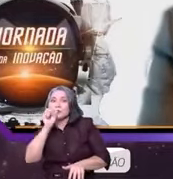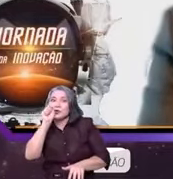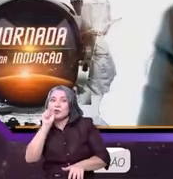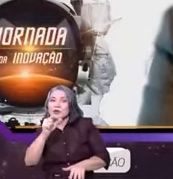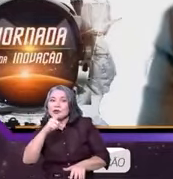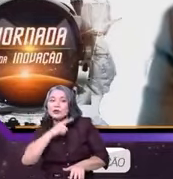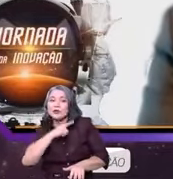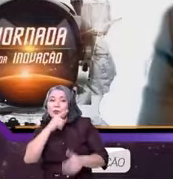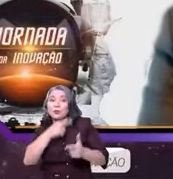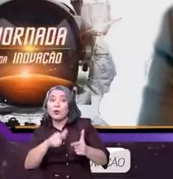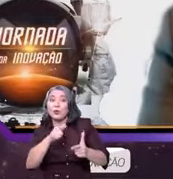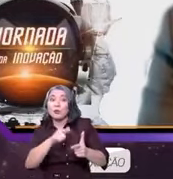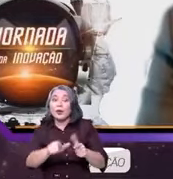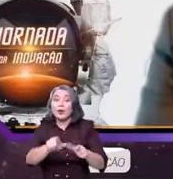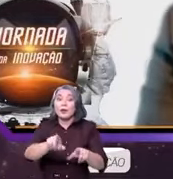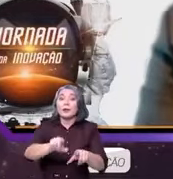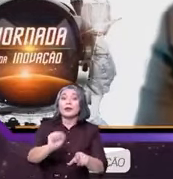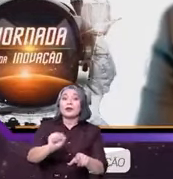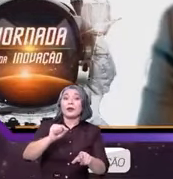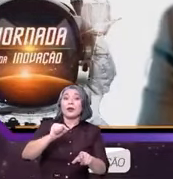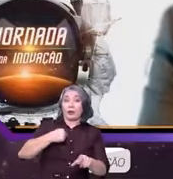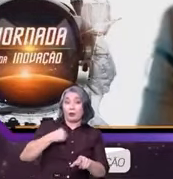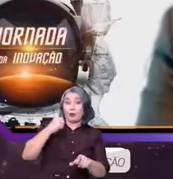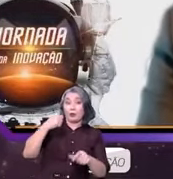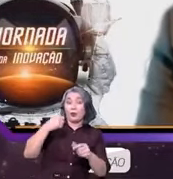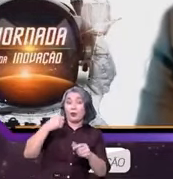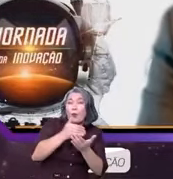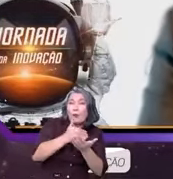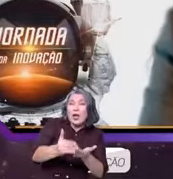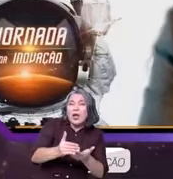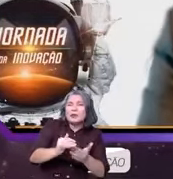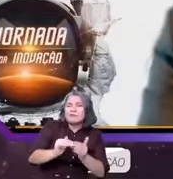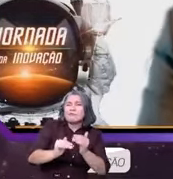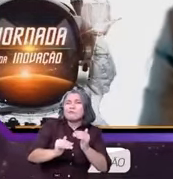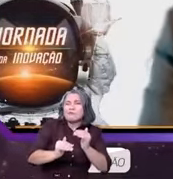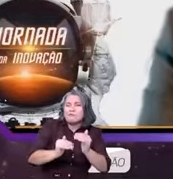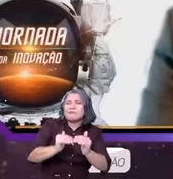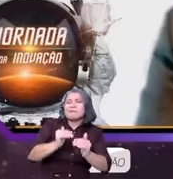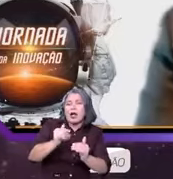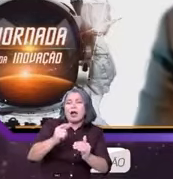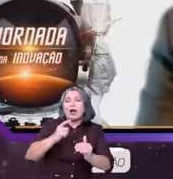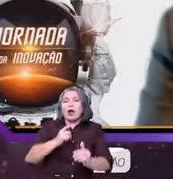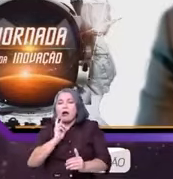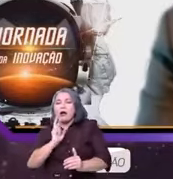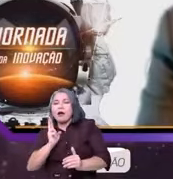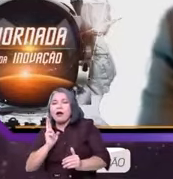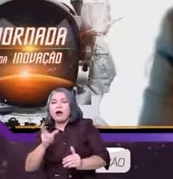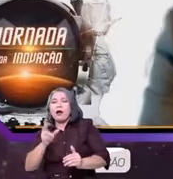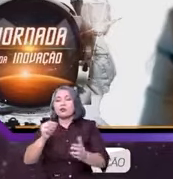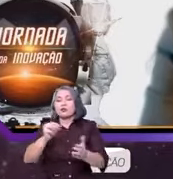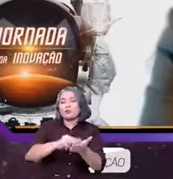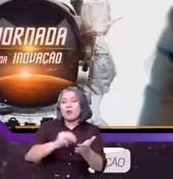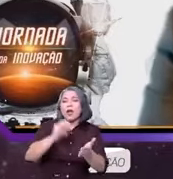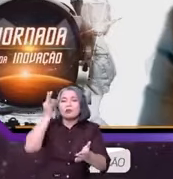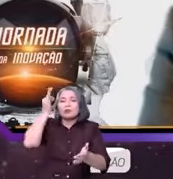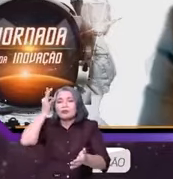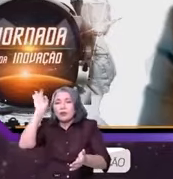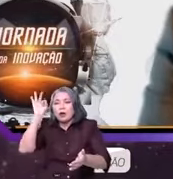problema, e que quando eu começo a desenvolver essa solução através de um método